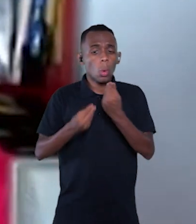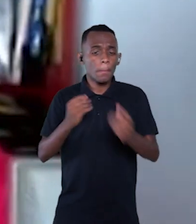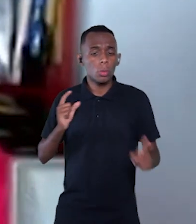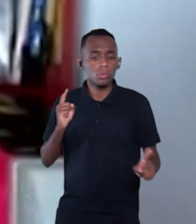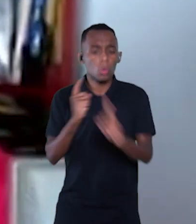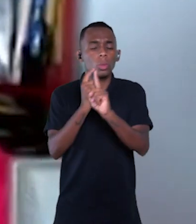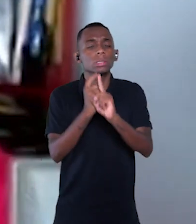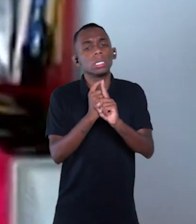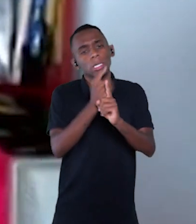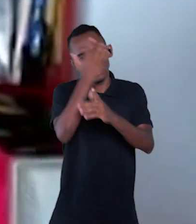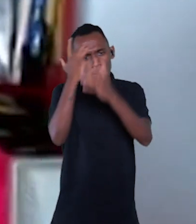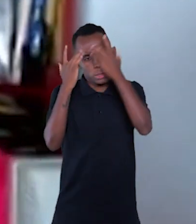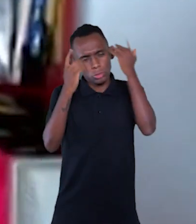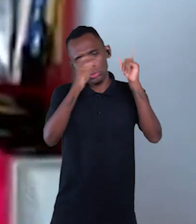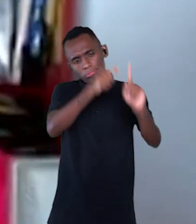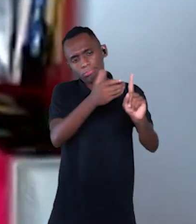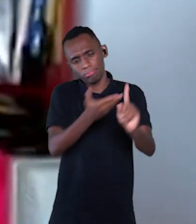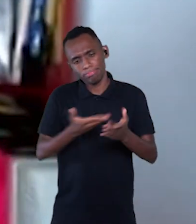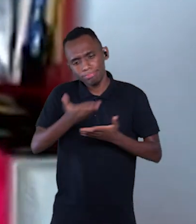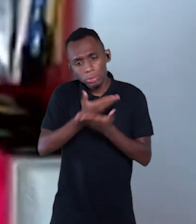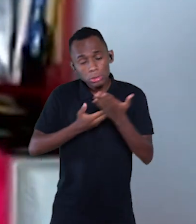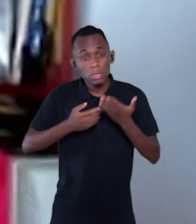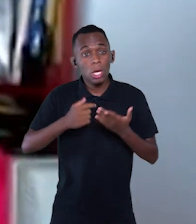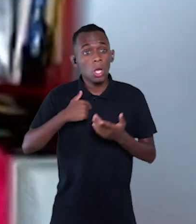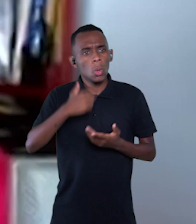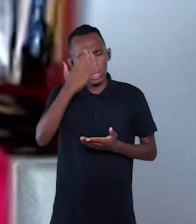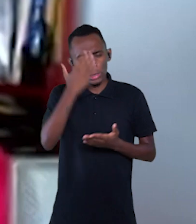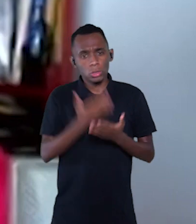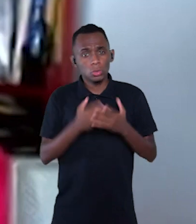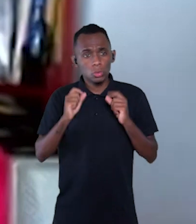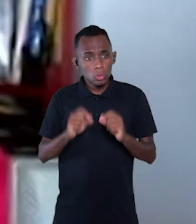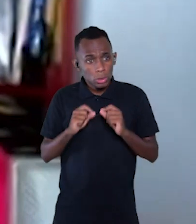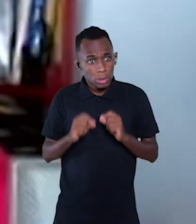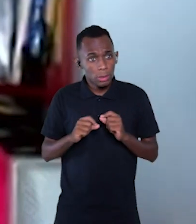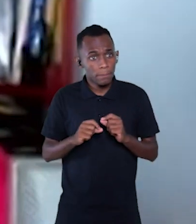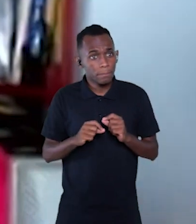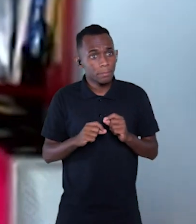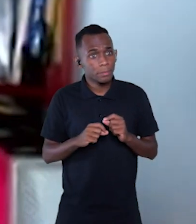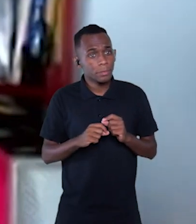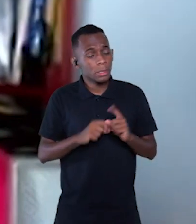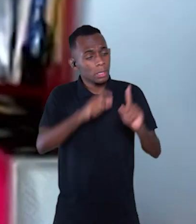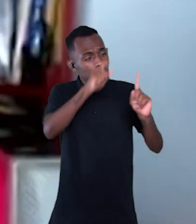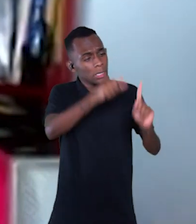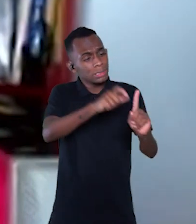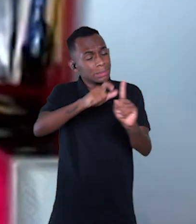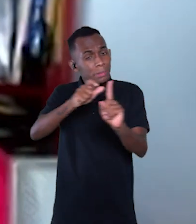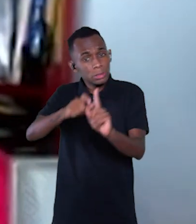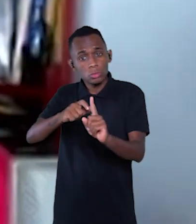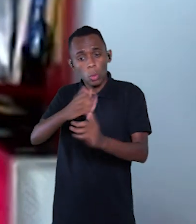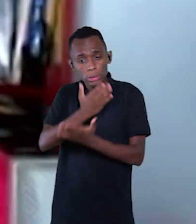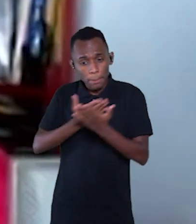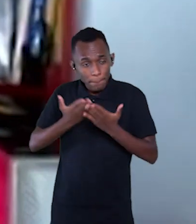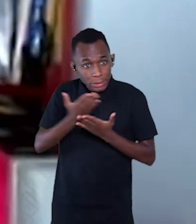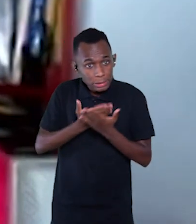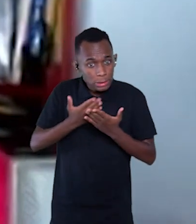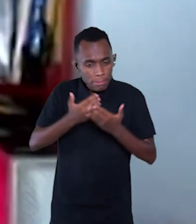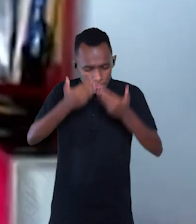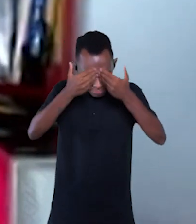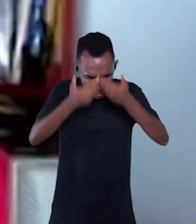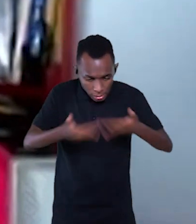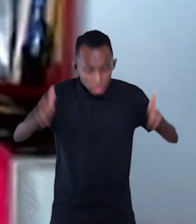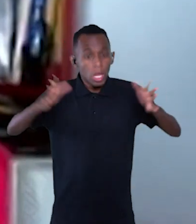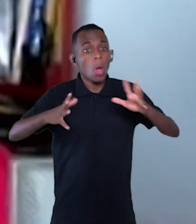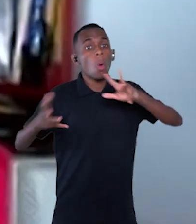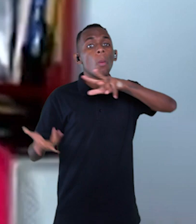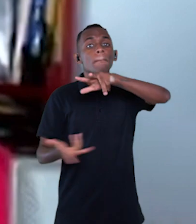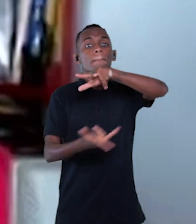pacientes. Eu realmente considero, não é demagogia, que meus pacientes abriram para mim, descortinaram para mim um mundo novo